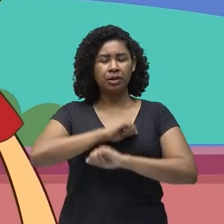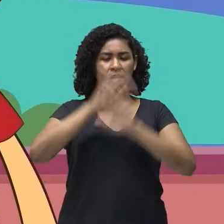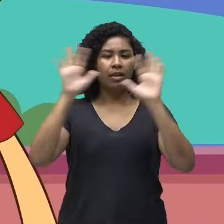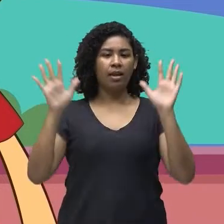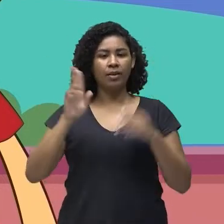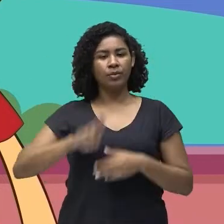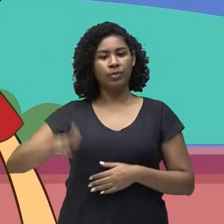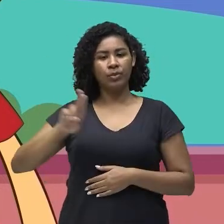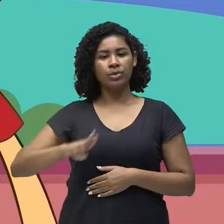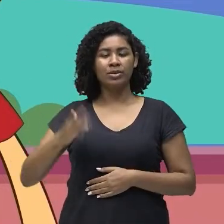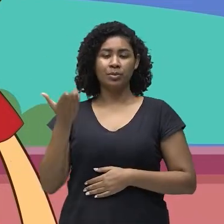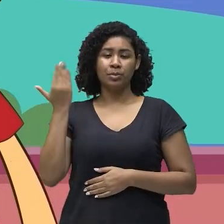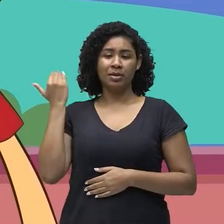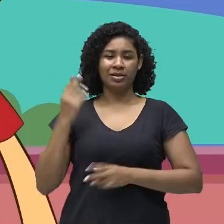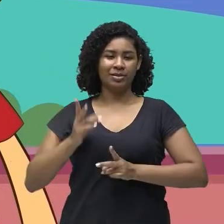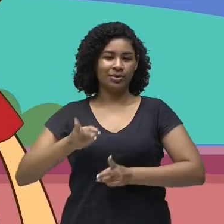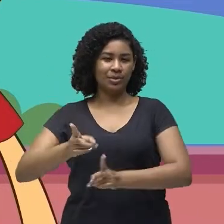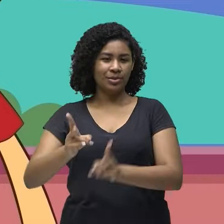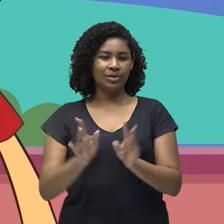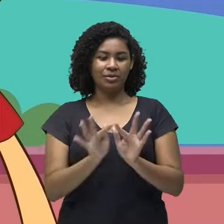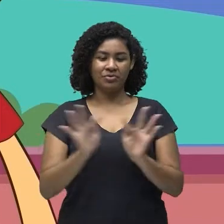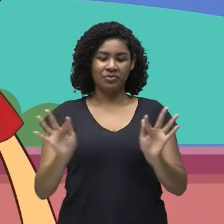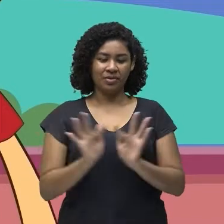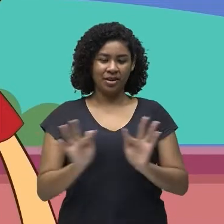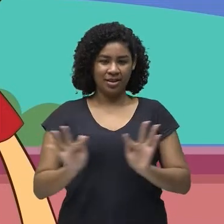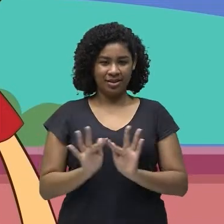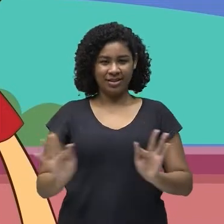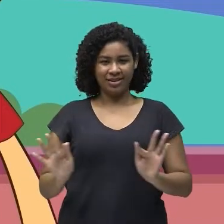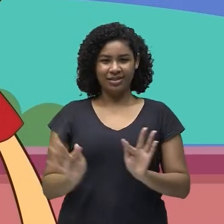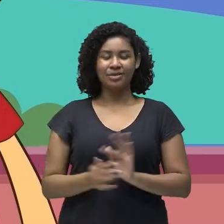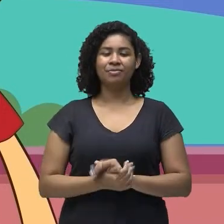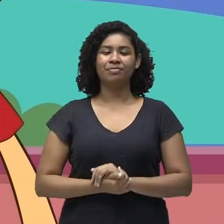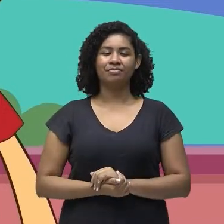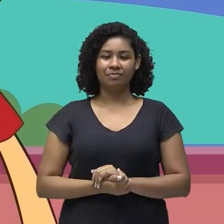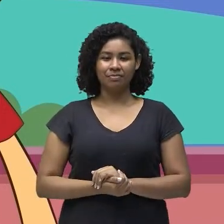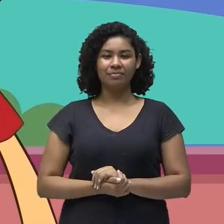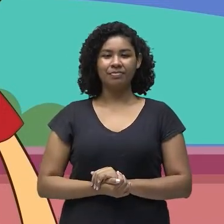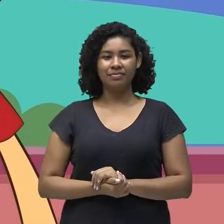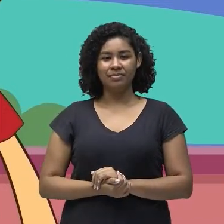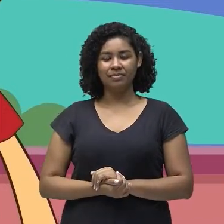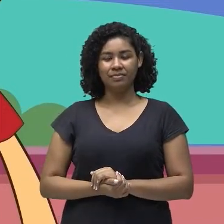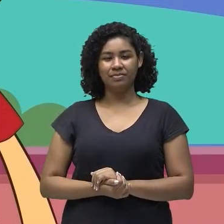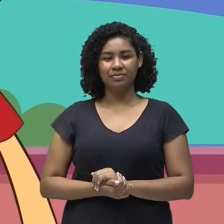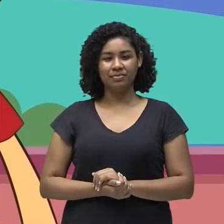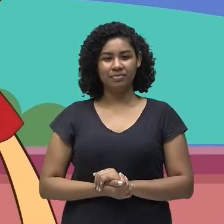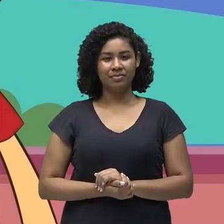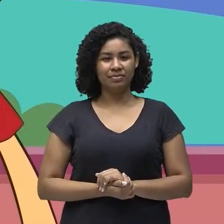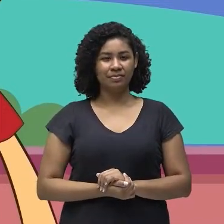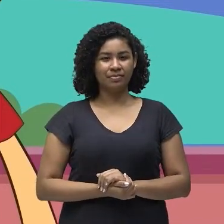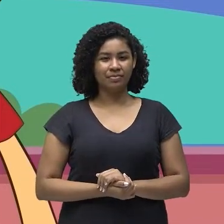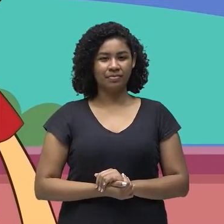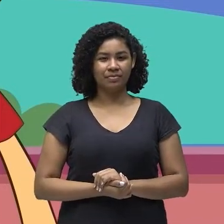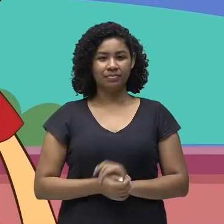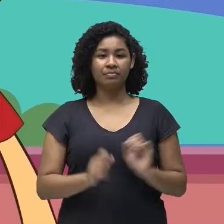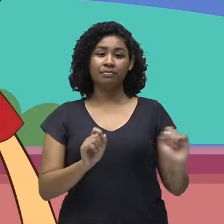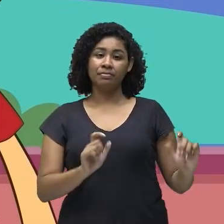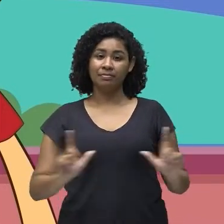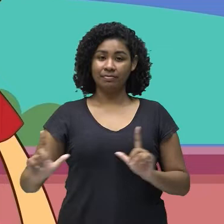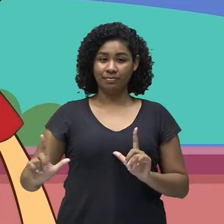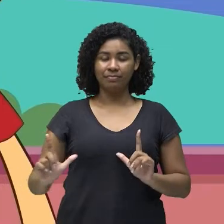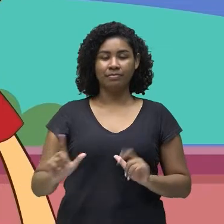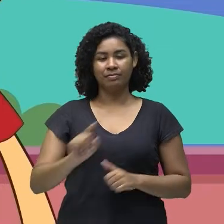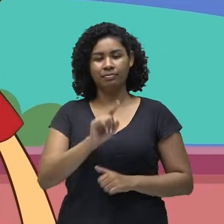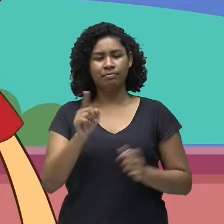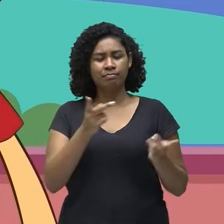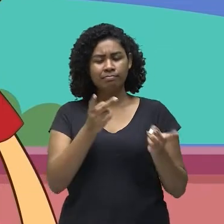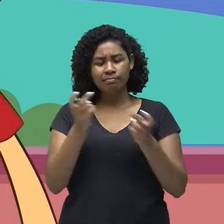do past continuous, do passado contínuo aí com os nossos personagens. Então, vamos continuar aqui comigo para a gente